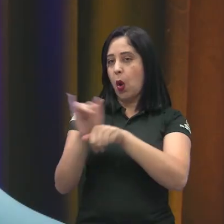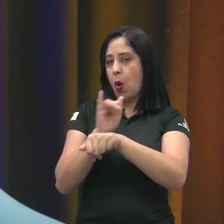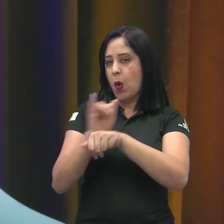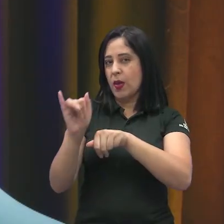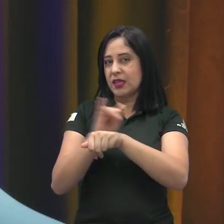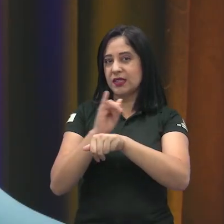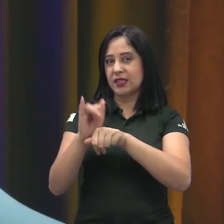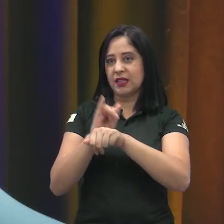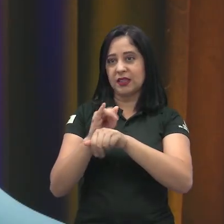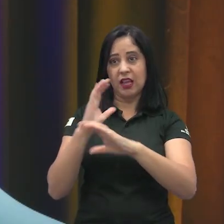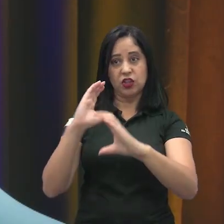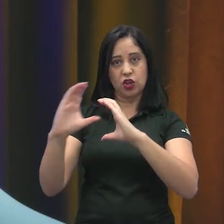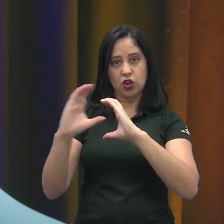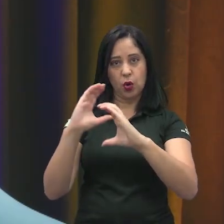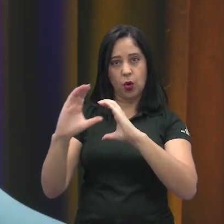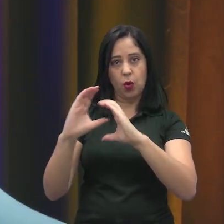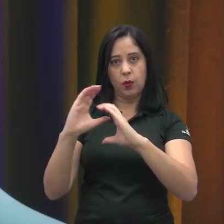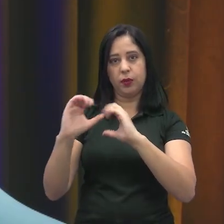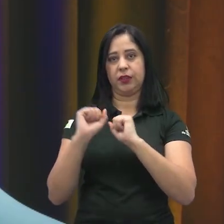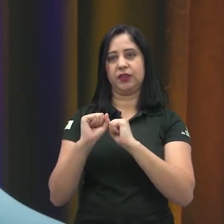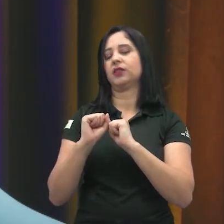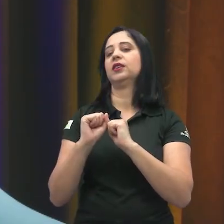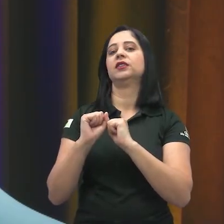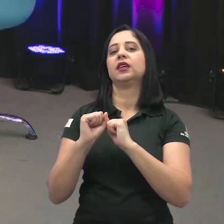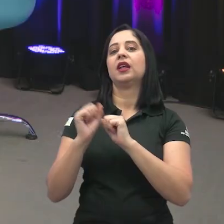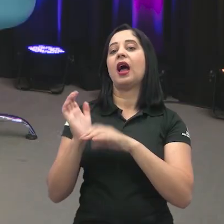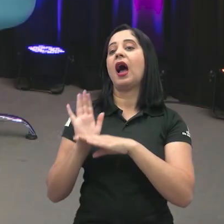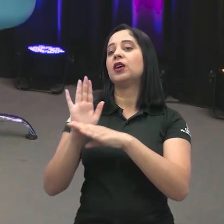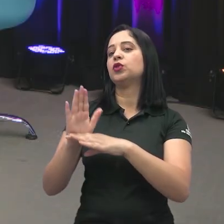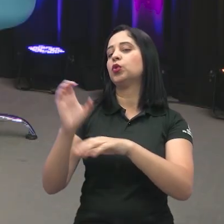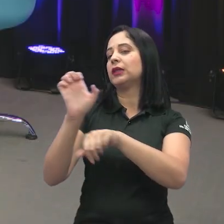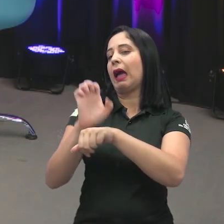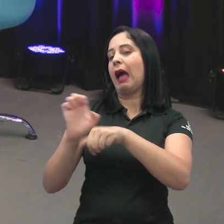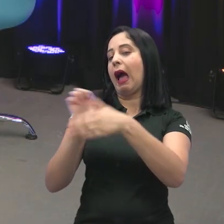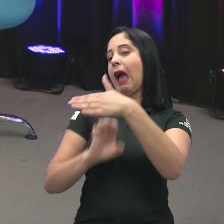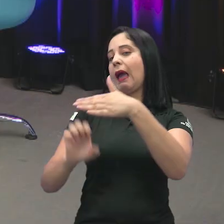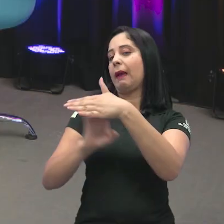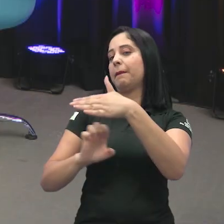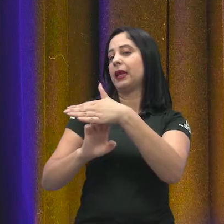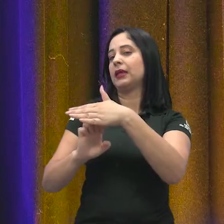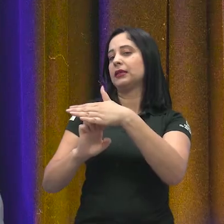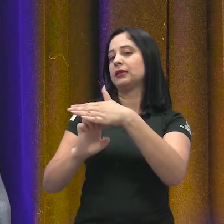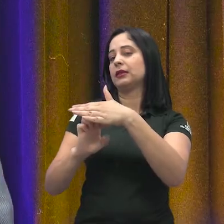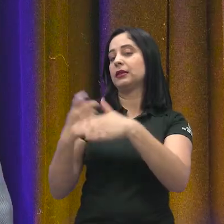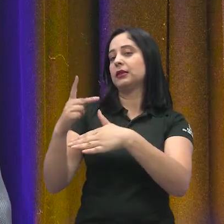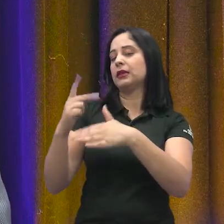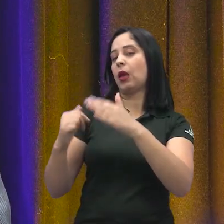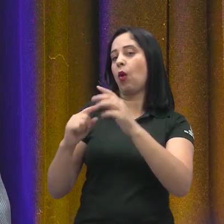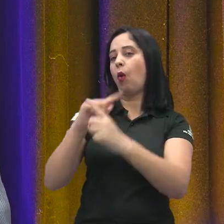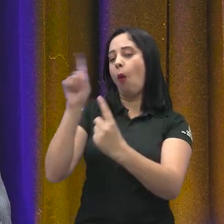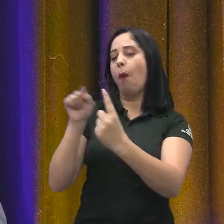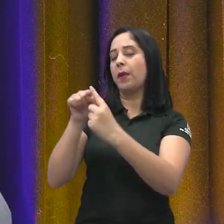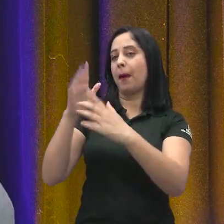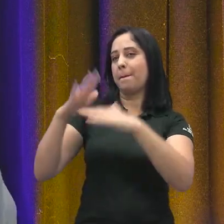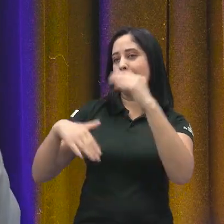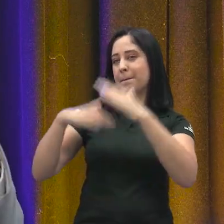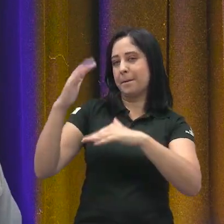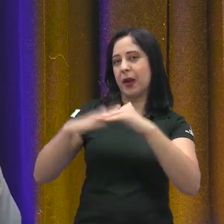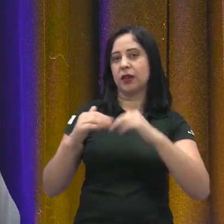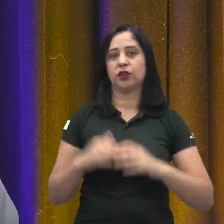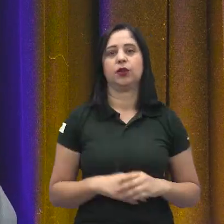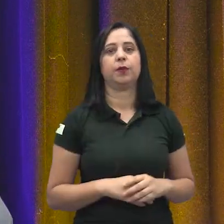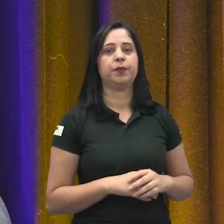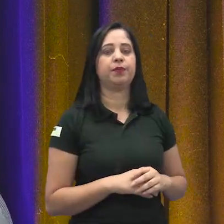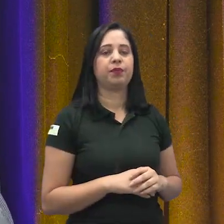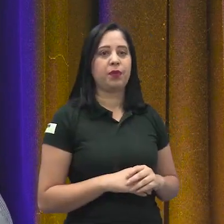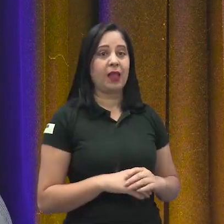traduz em resultados práticos na gestão da sua empresa hoje? Eu acho que a comunicação, ela é o maior